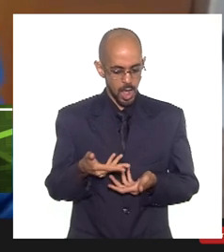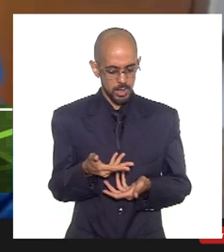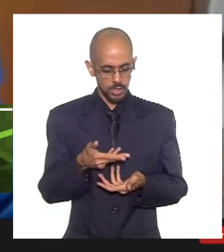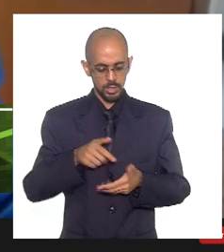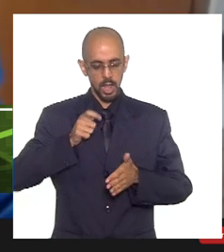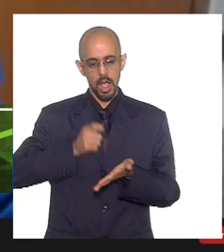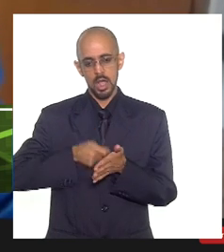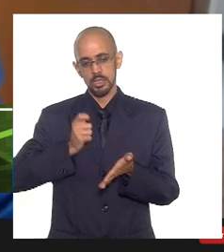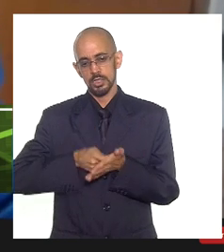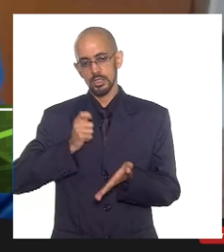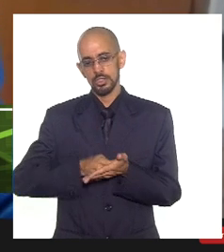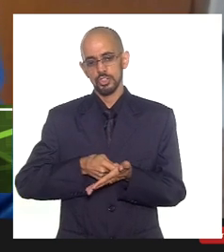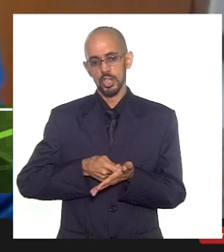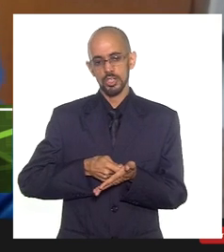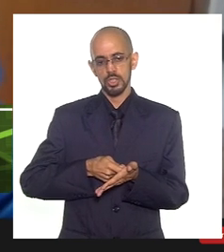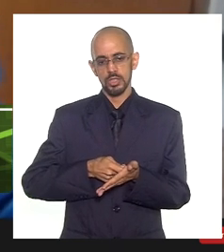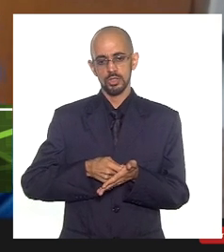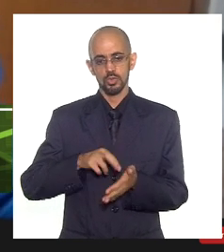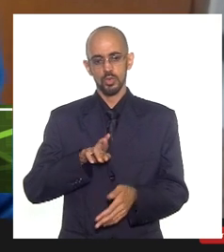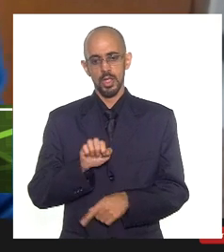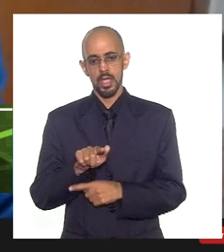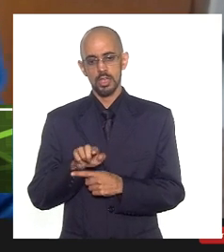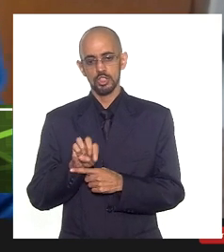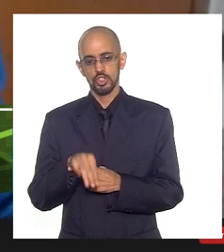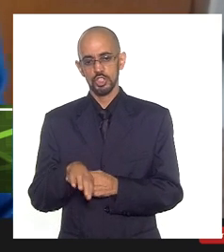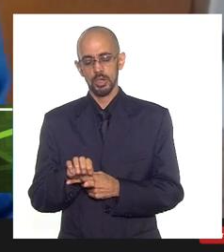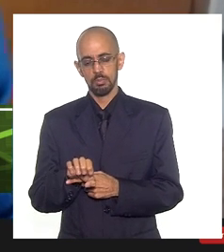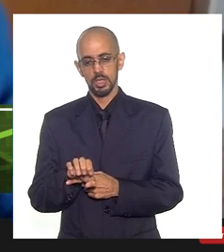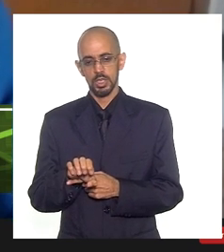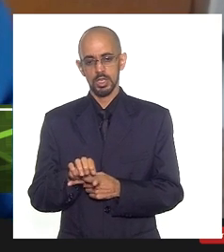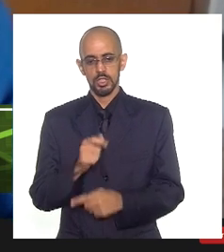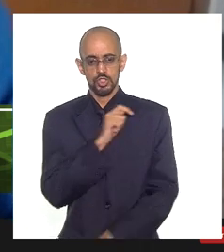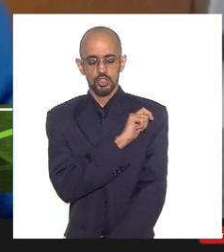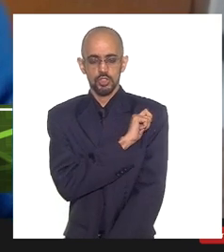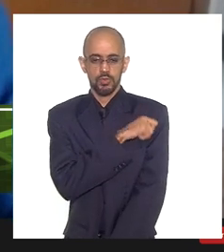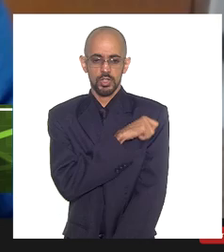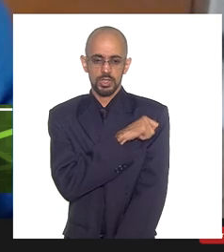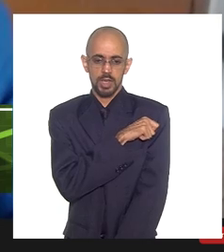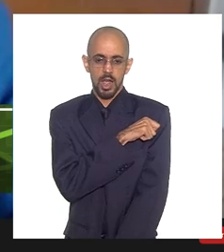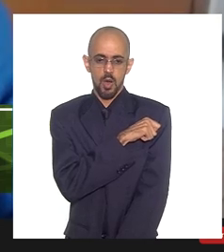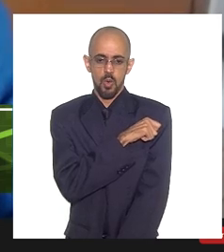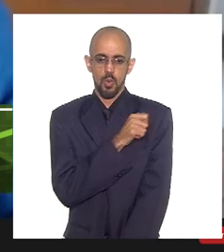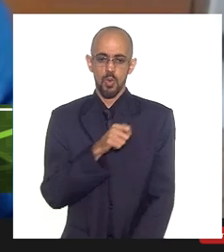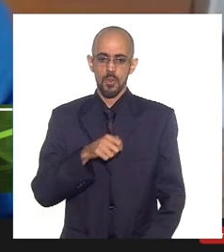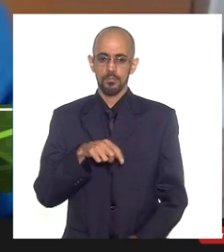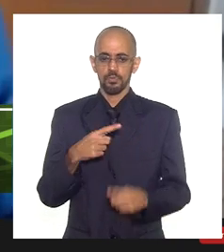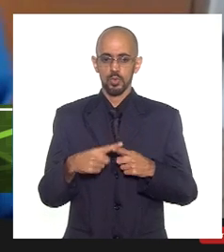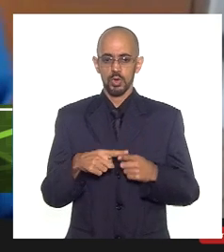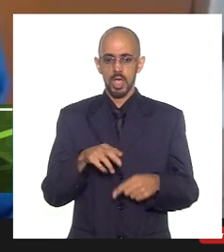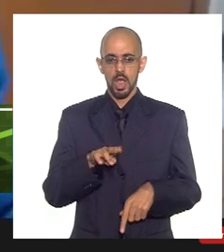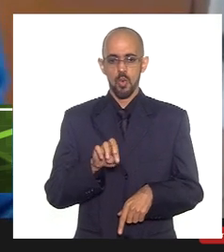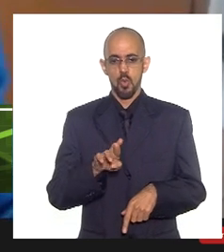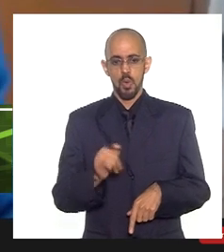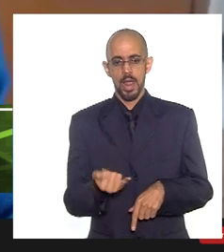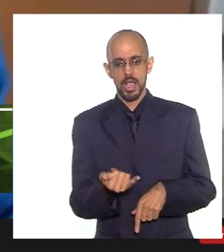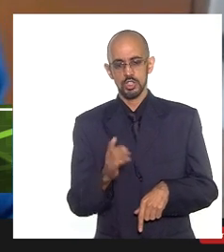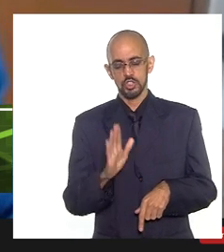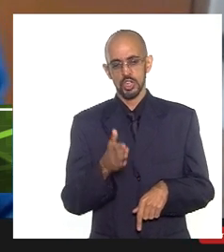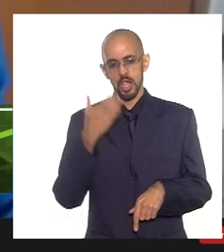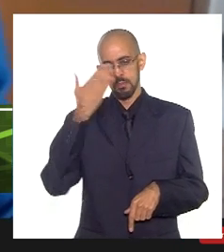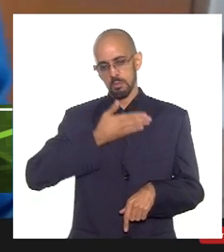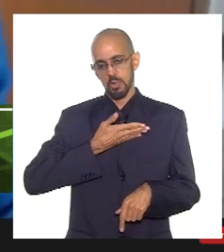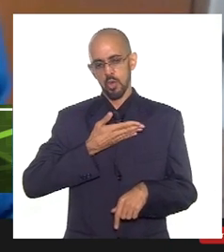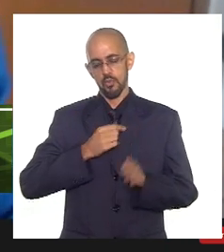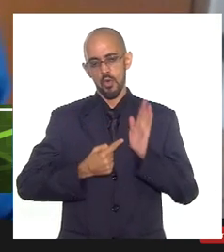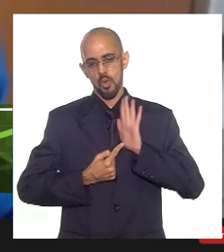exigências do regime de recuperação fiscal quando na verdade a UERJ já comprovou perante o governo